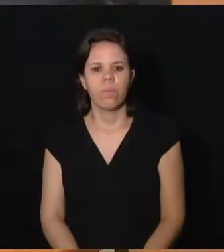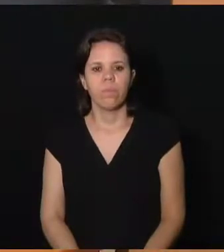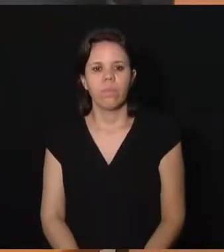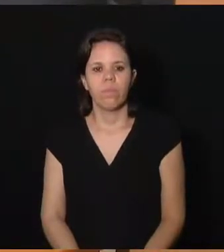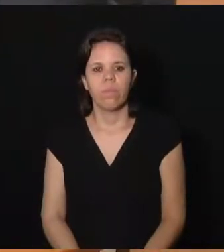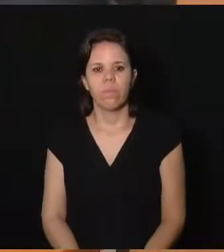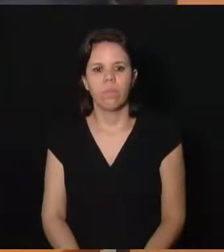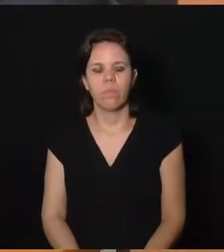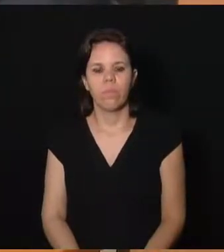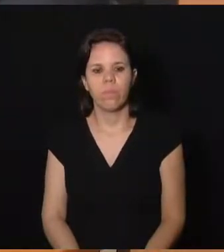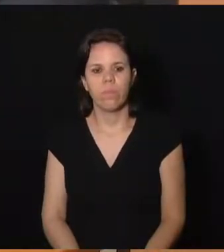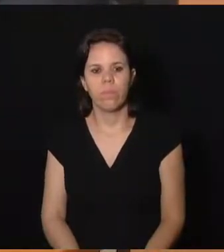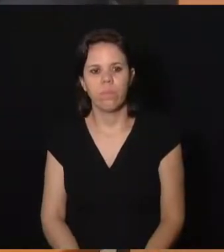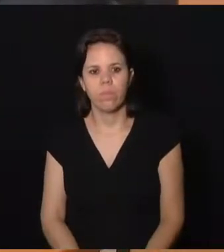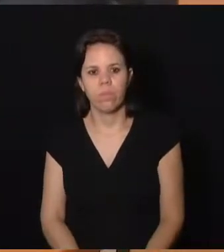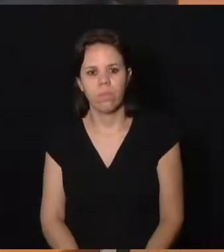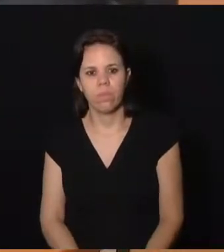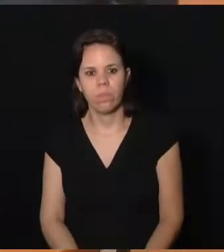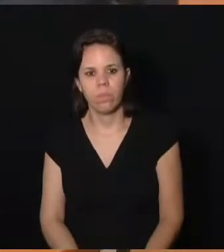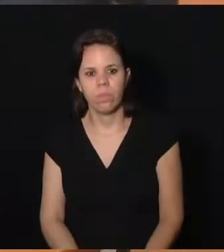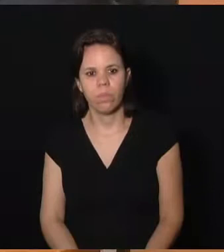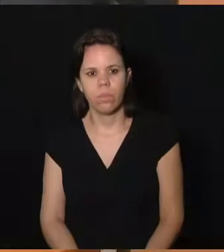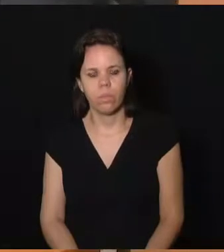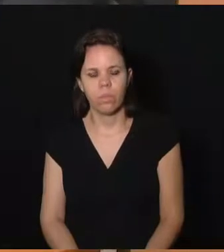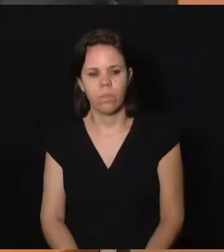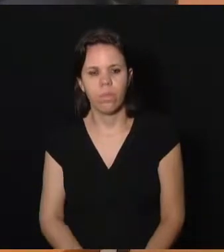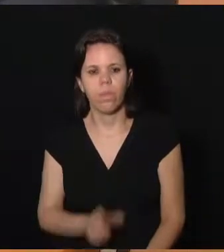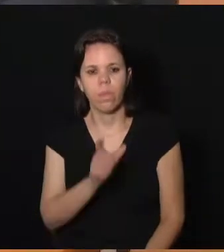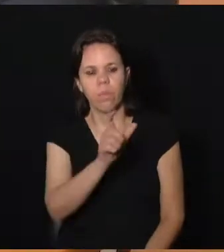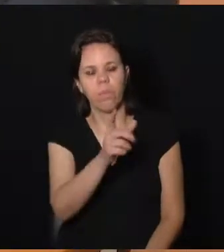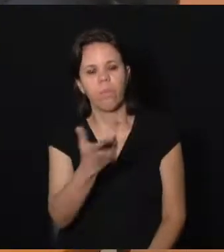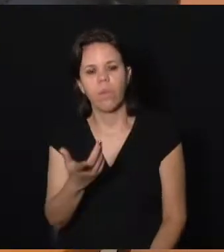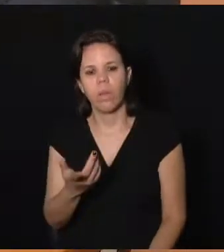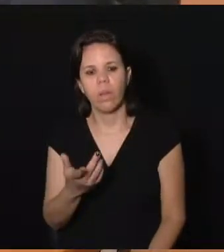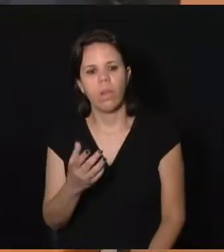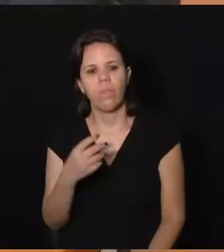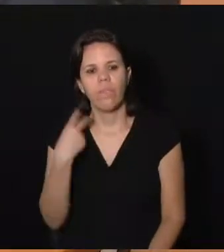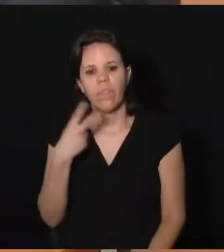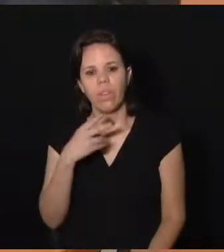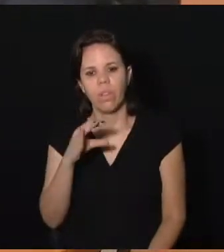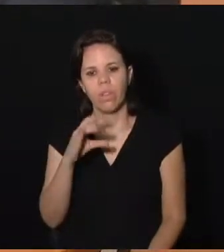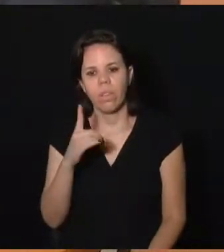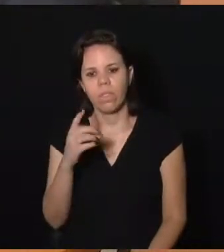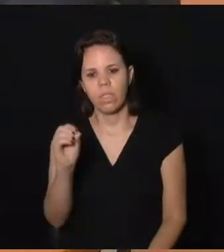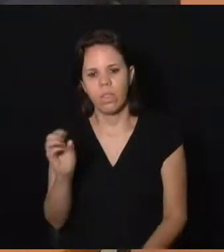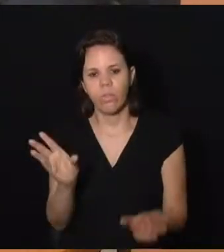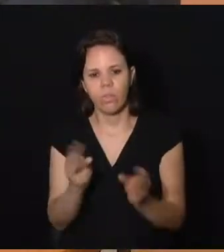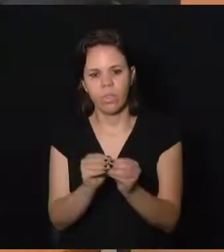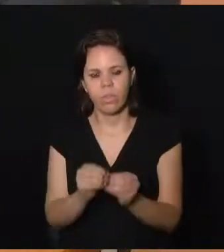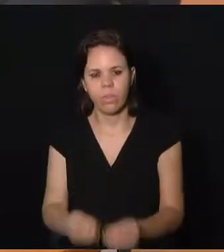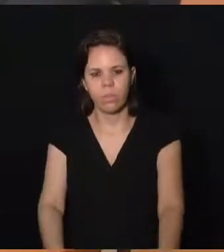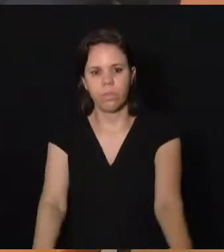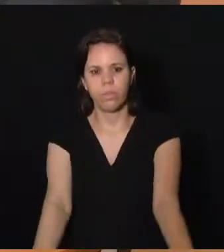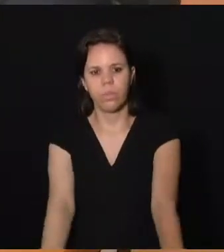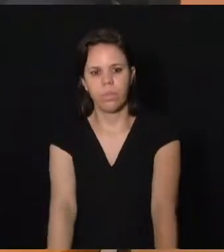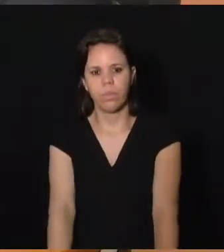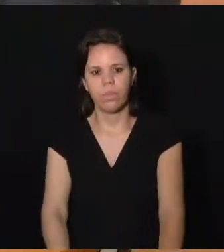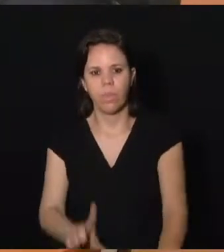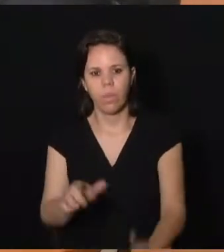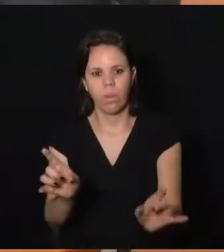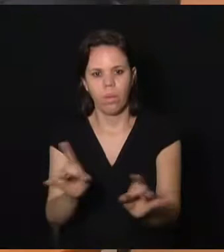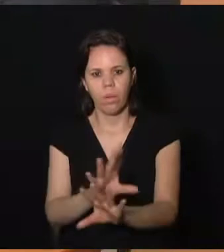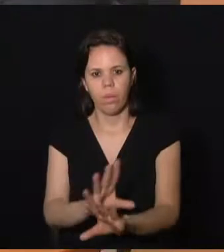Obrigado. Agora passo a palavra para o vereador Sidão Santos, fazer as suas considerações finais, e depois nós já vamos